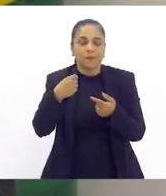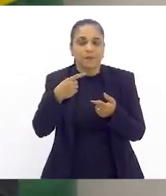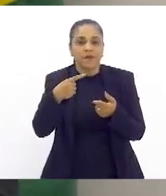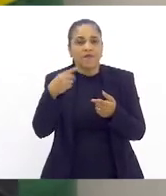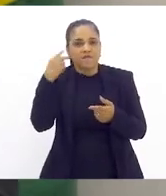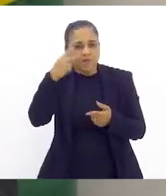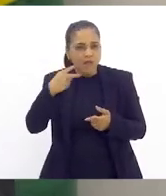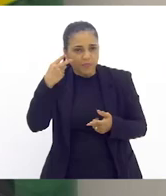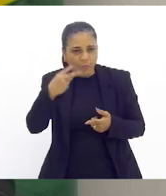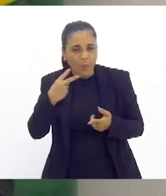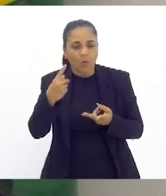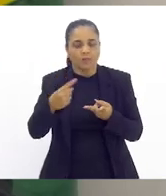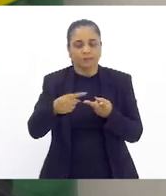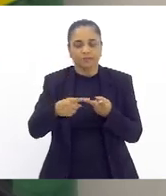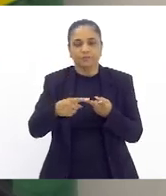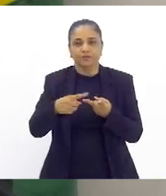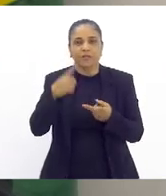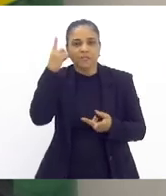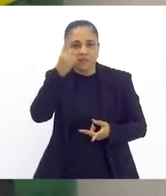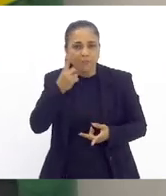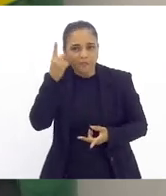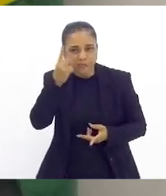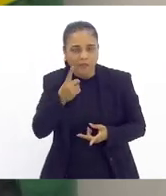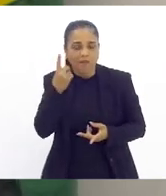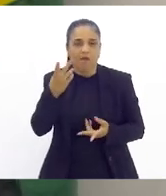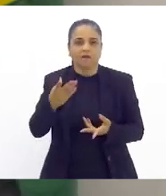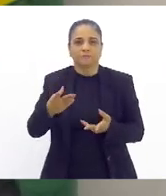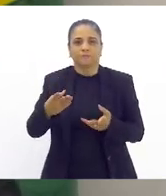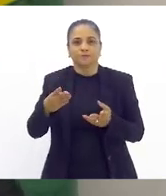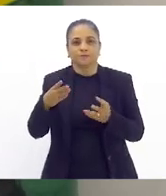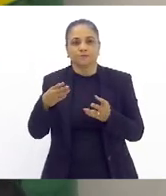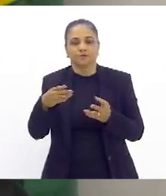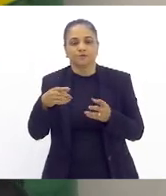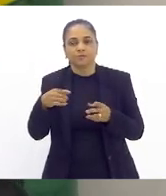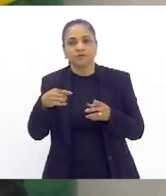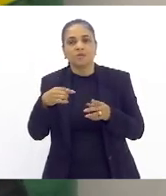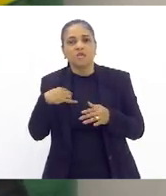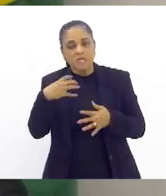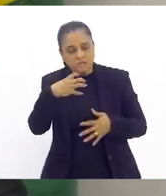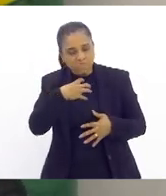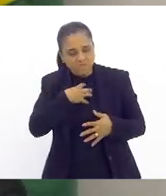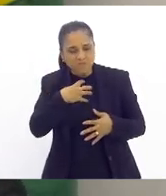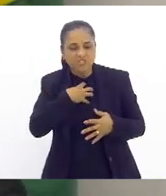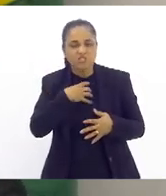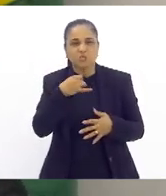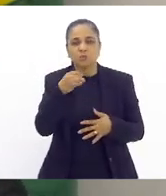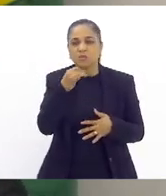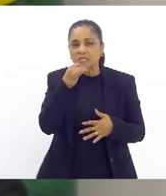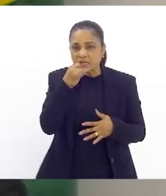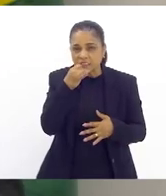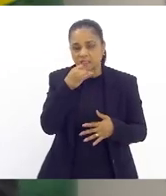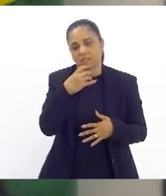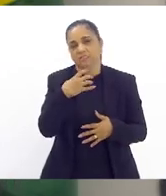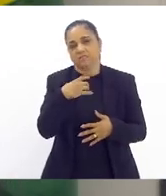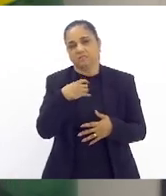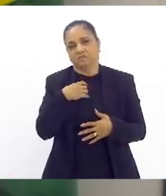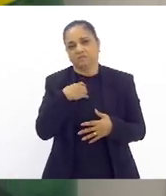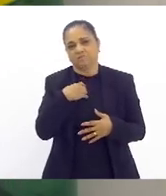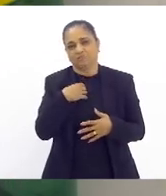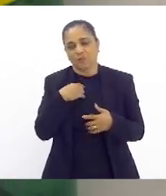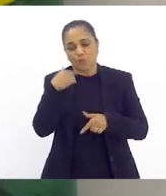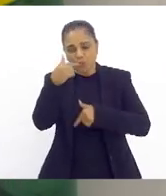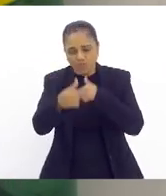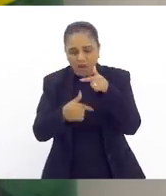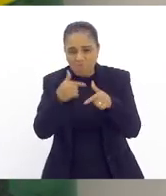de outros colegas deputados infelizmente isso me entristece pela má prestação